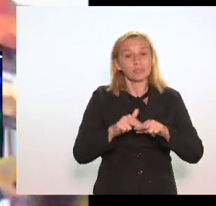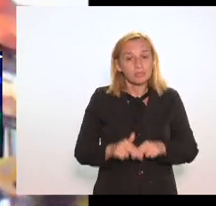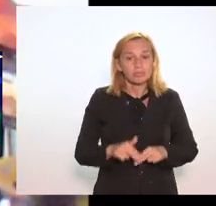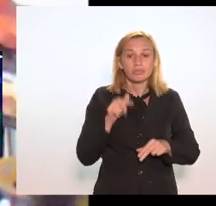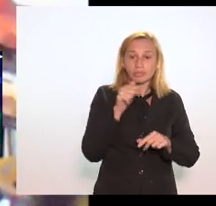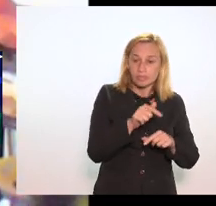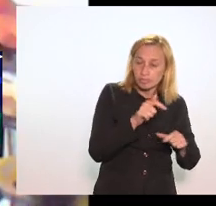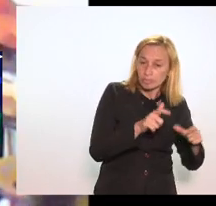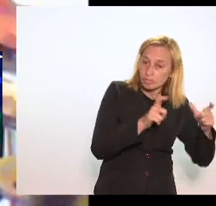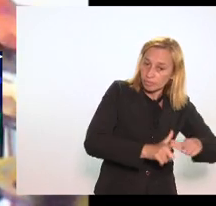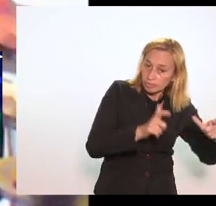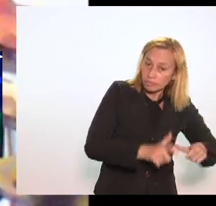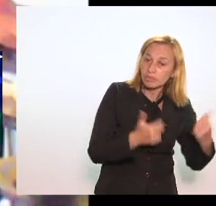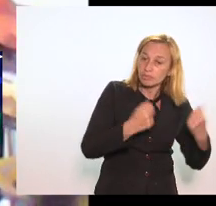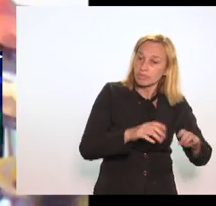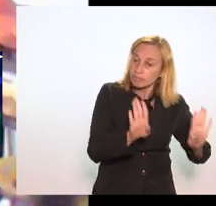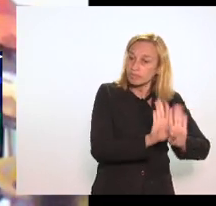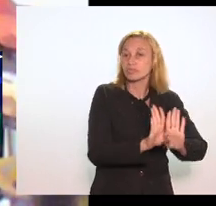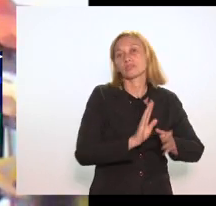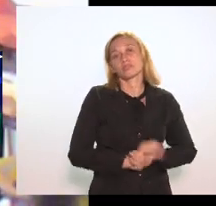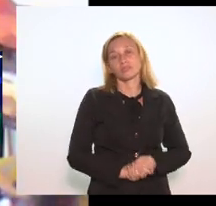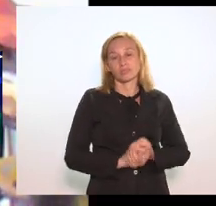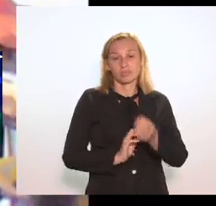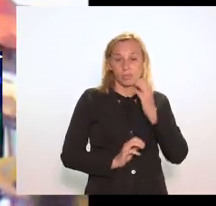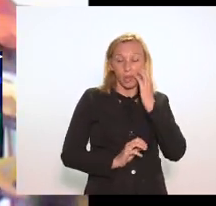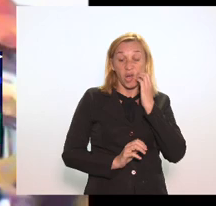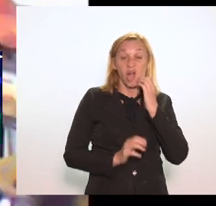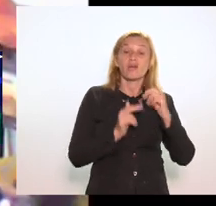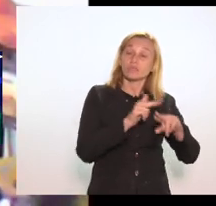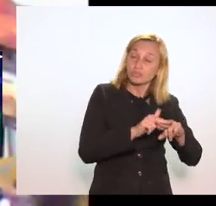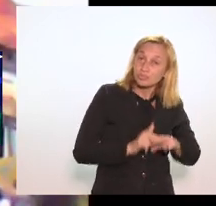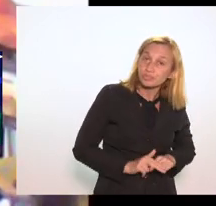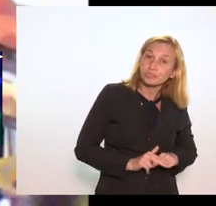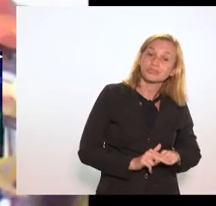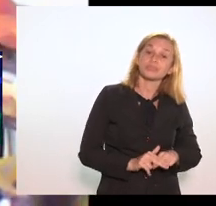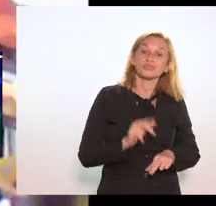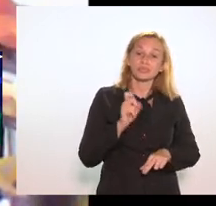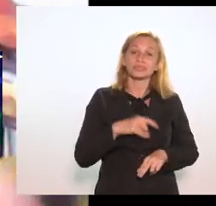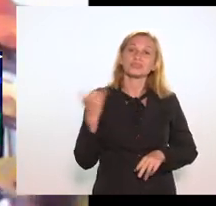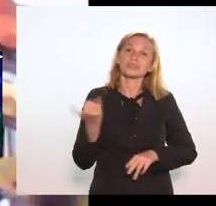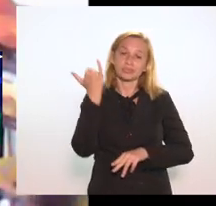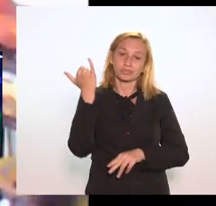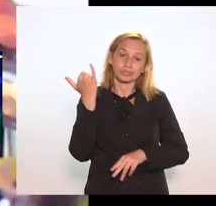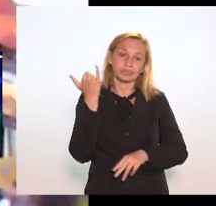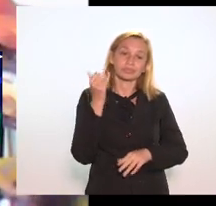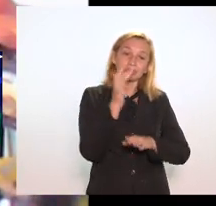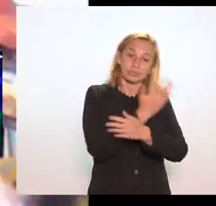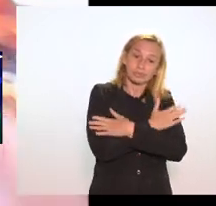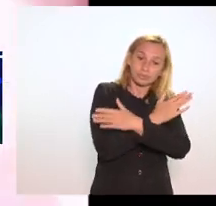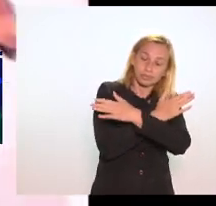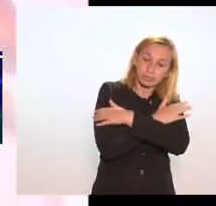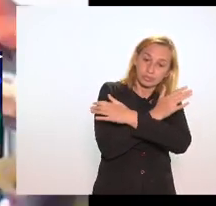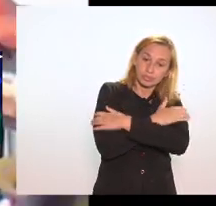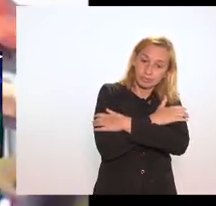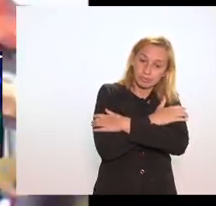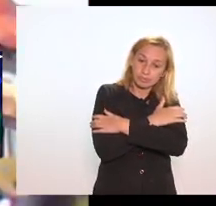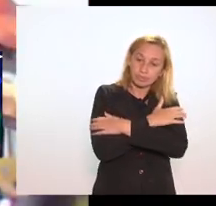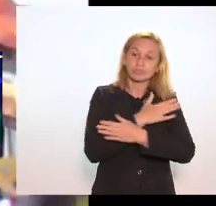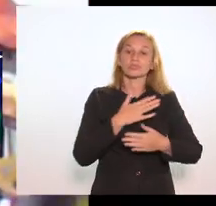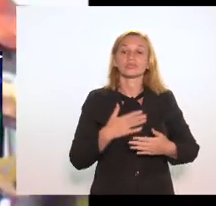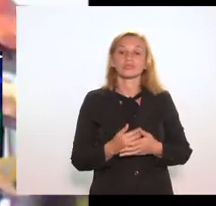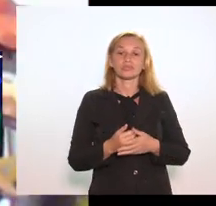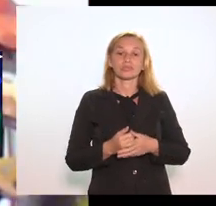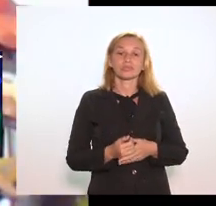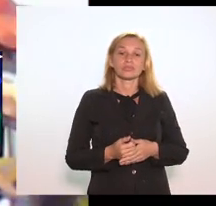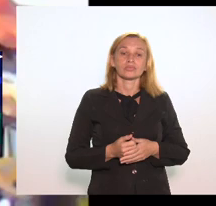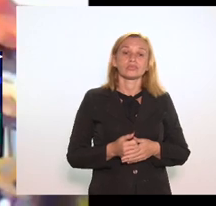que esses locais são centrais e e é por isso que era tão importante que esse feriado ou essas